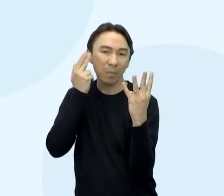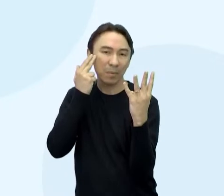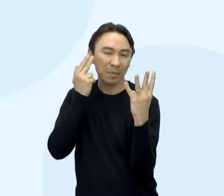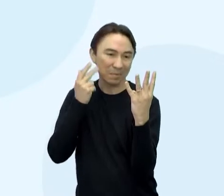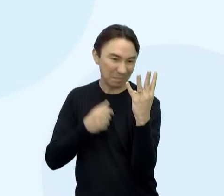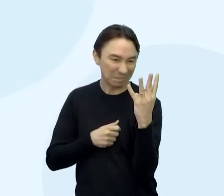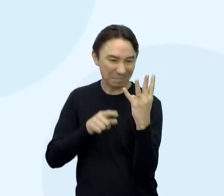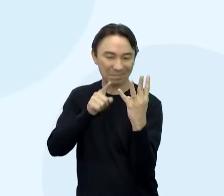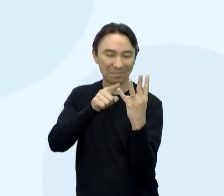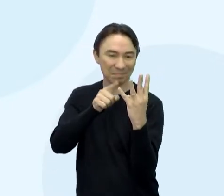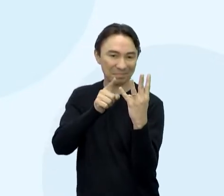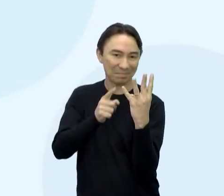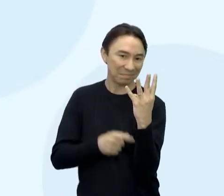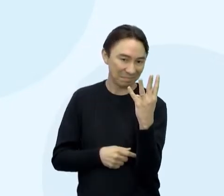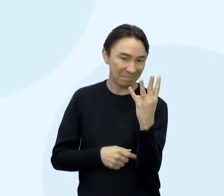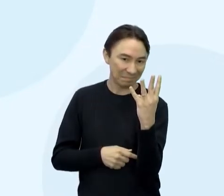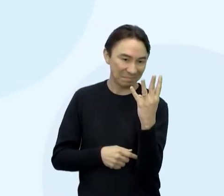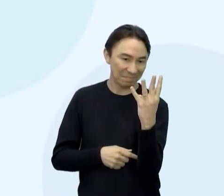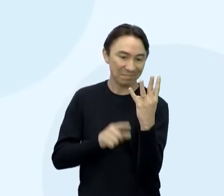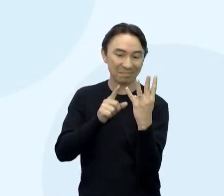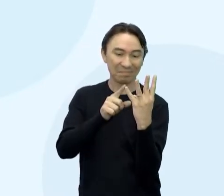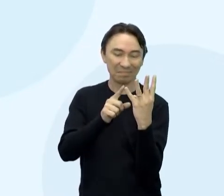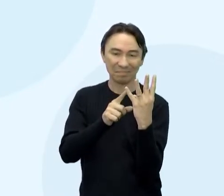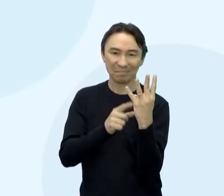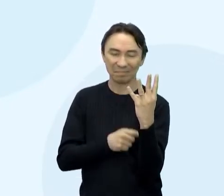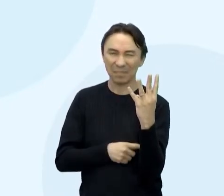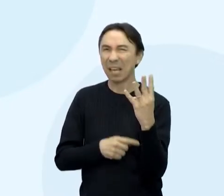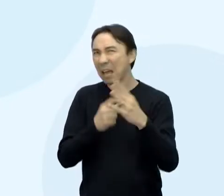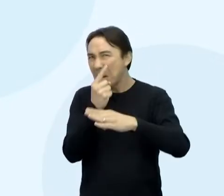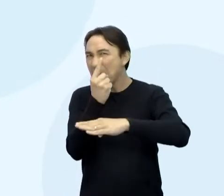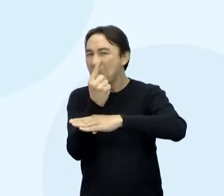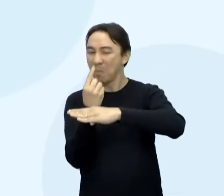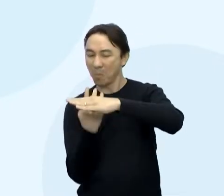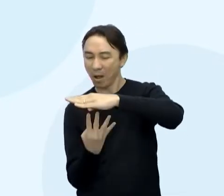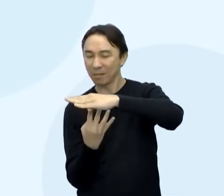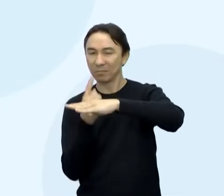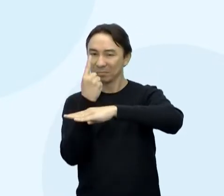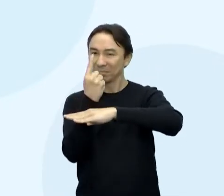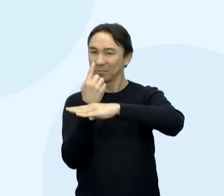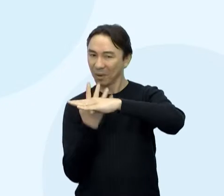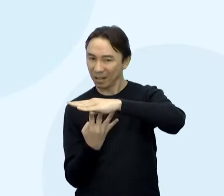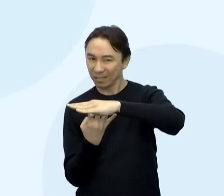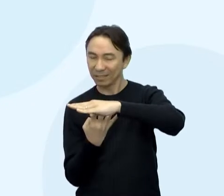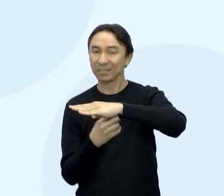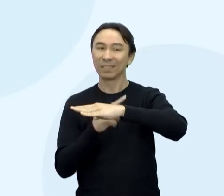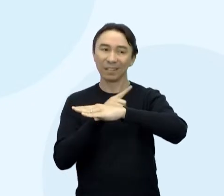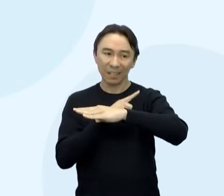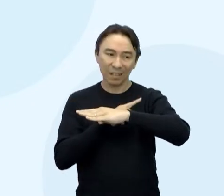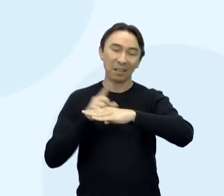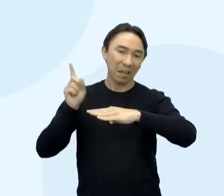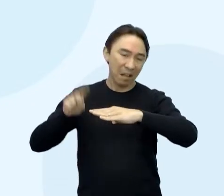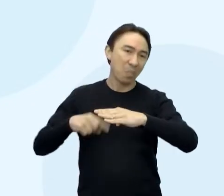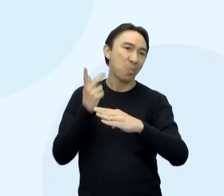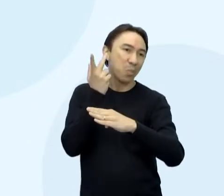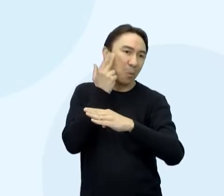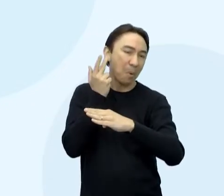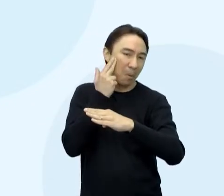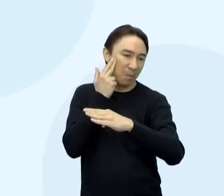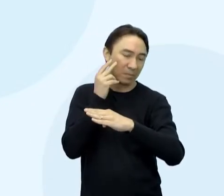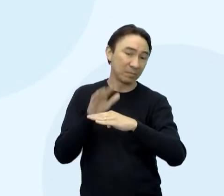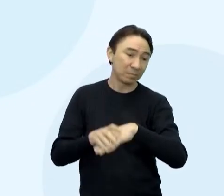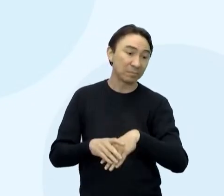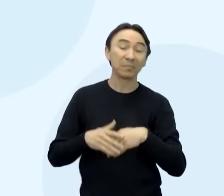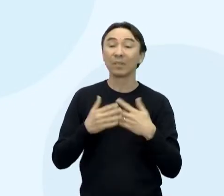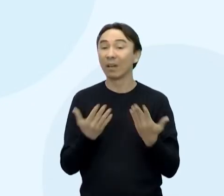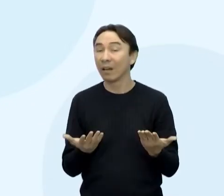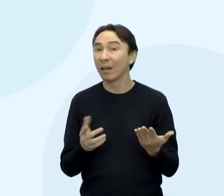considerado normal, um indivíduo de 4, ou seja, 1/4 de indivíduos são normais. Nesse